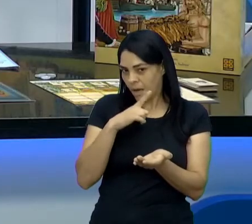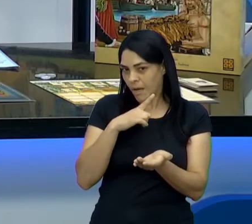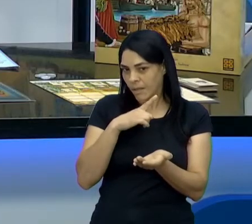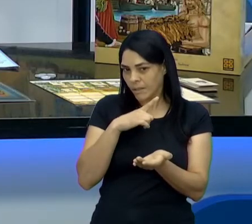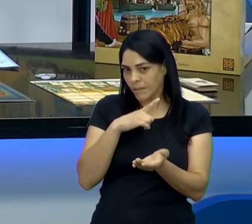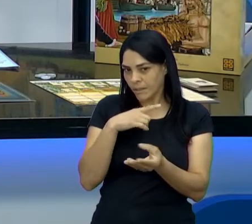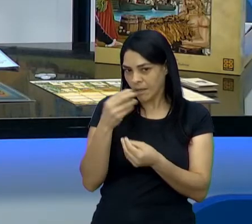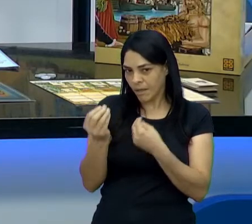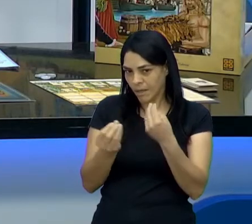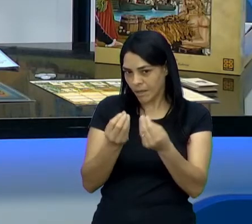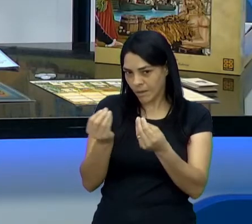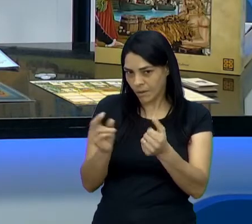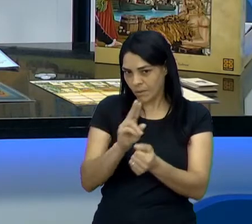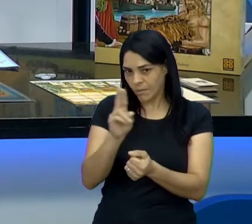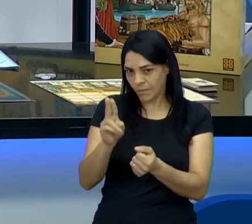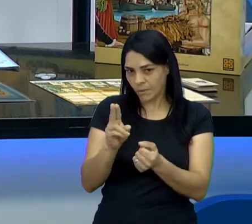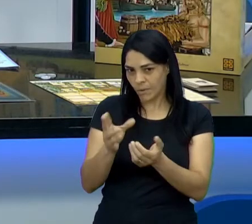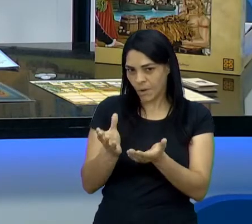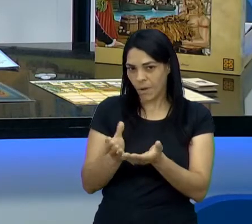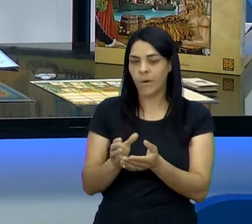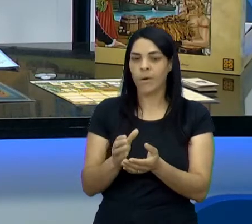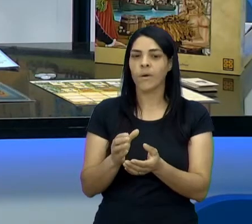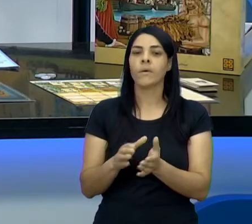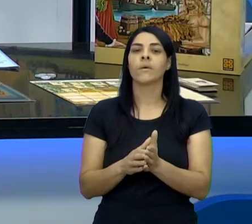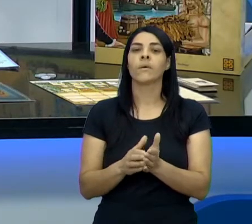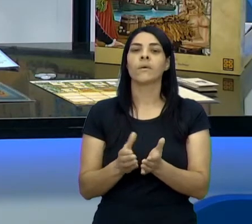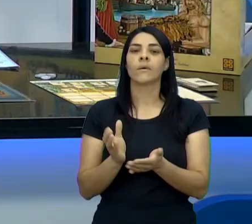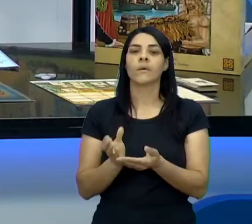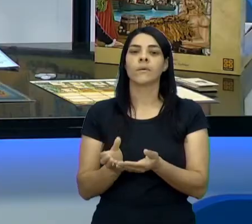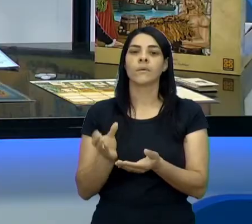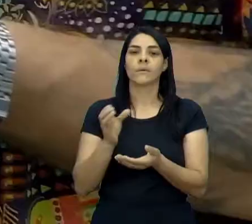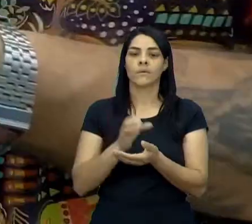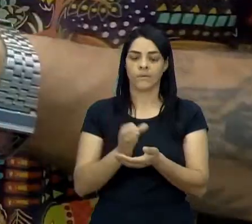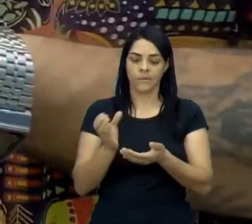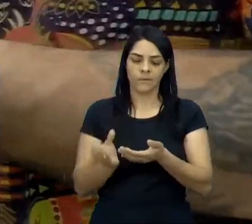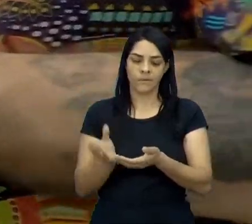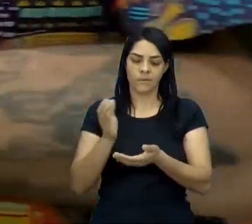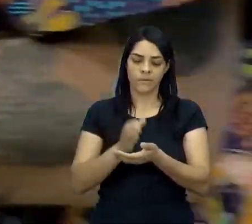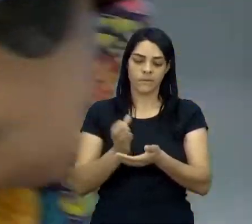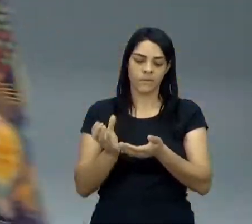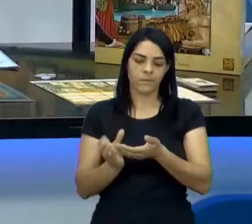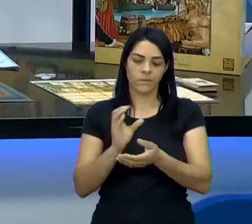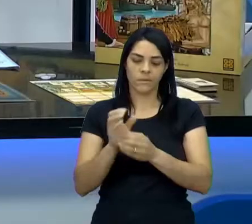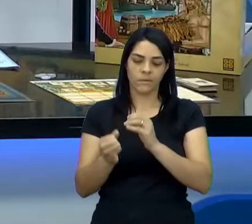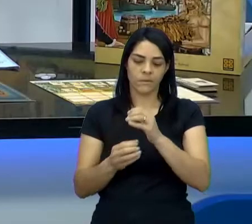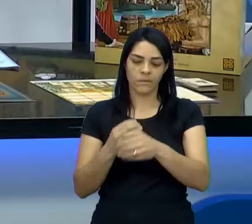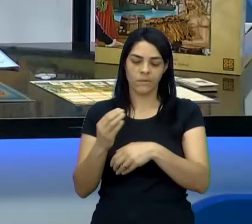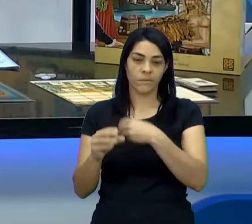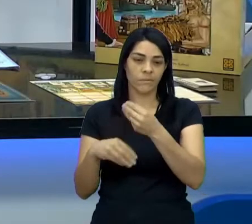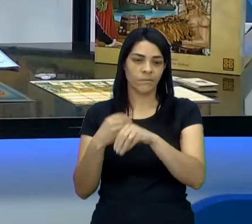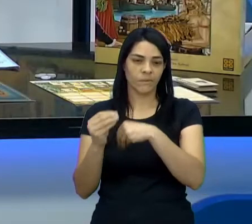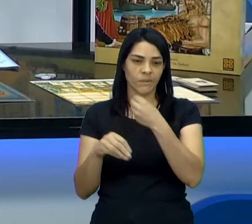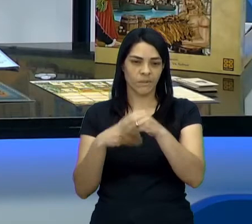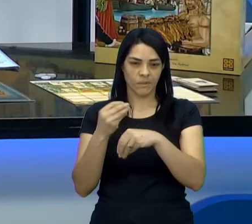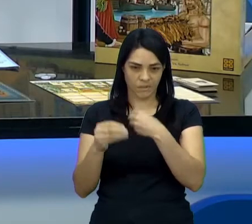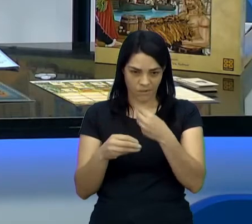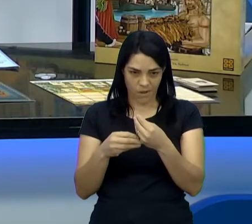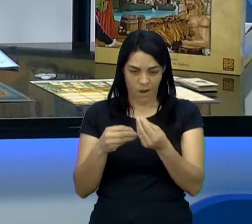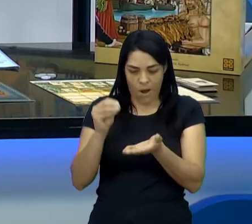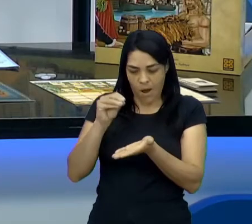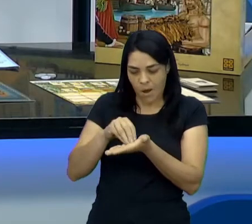os dominós, ia dar uma embaralhada aqui, já embaralhei, porque eu embaralhei muito bem. Então, e coloco aqui